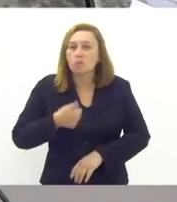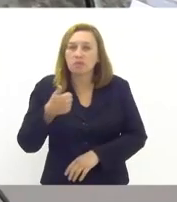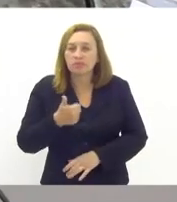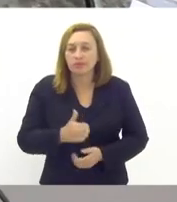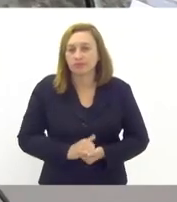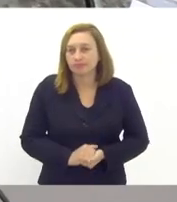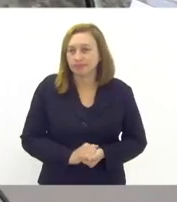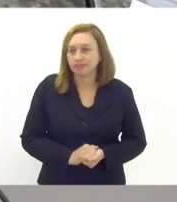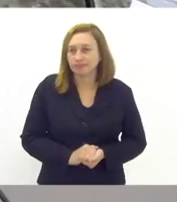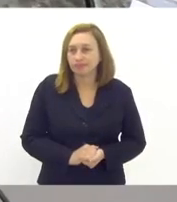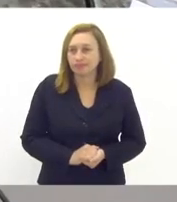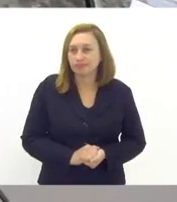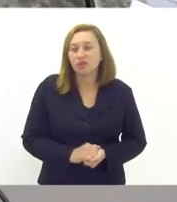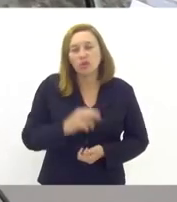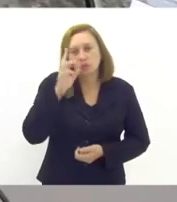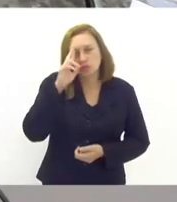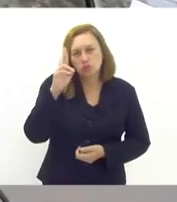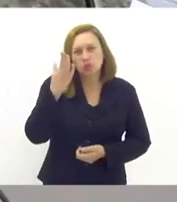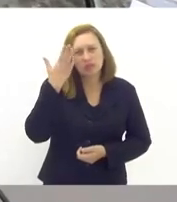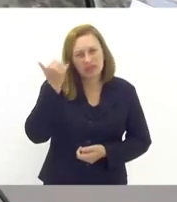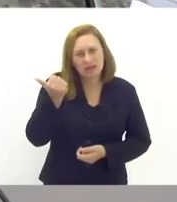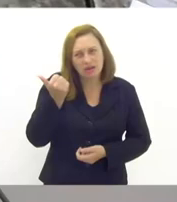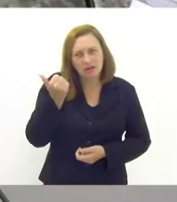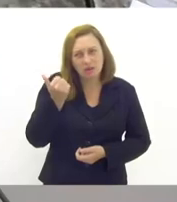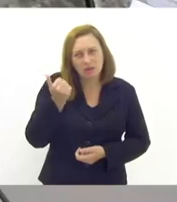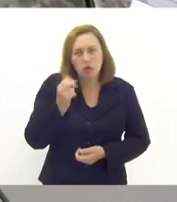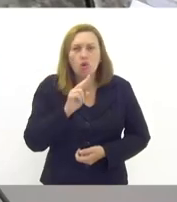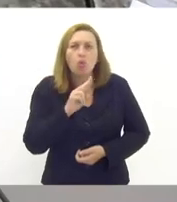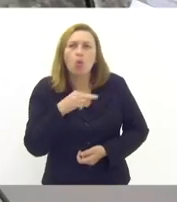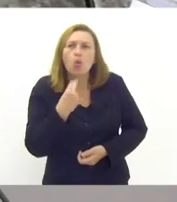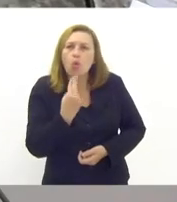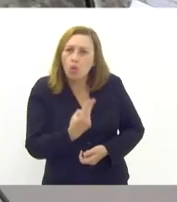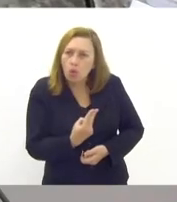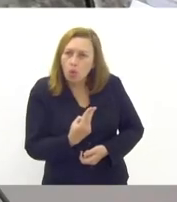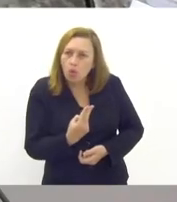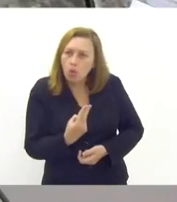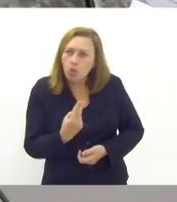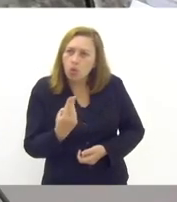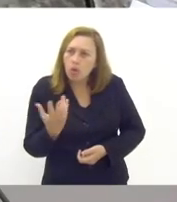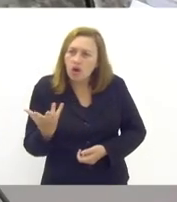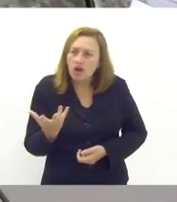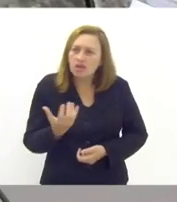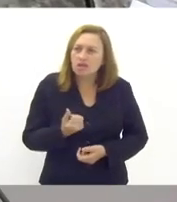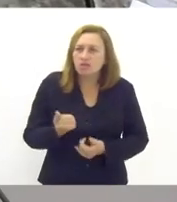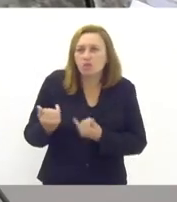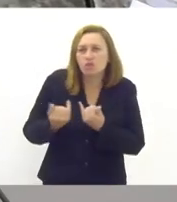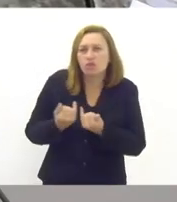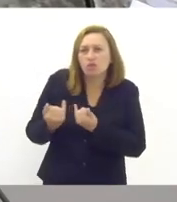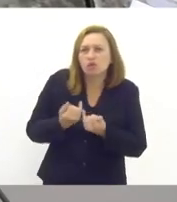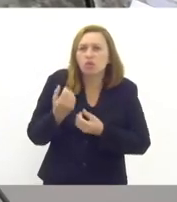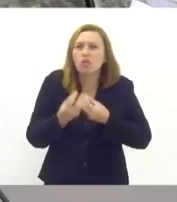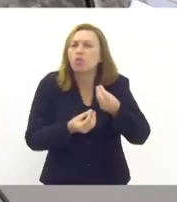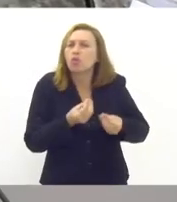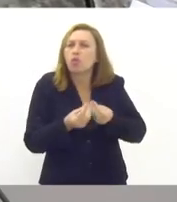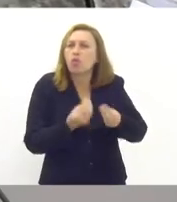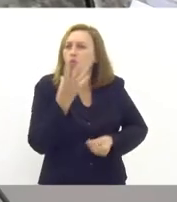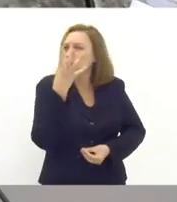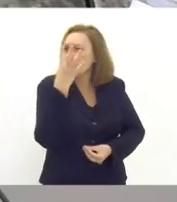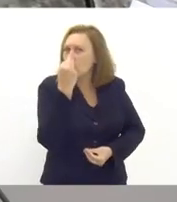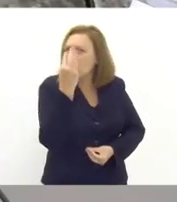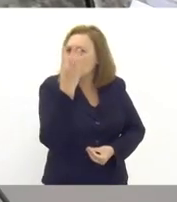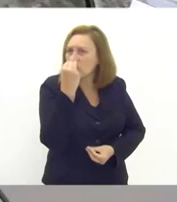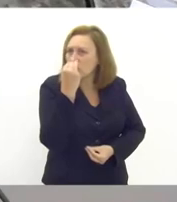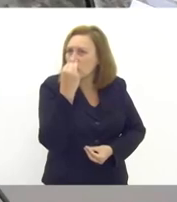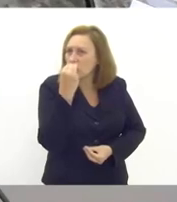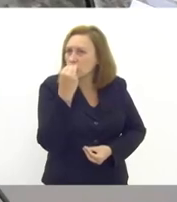delas é se o senhor sabe ou se o senhor alguma vez recebeu alguma informação sobre como uma foto publicada